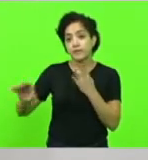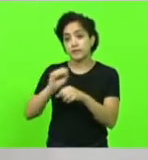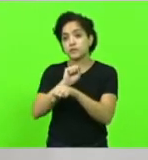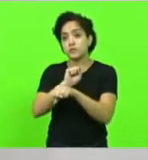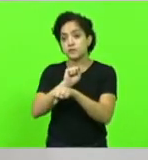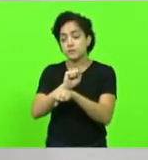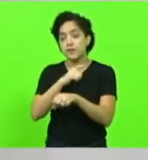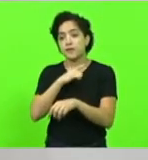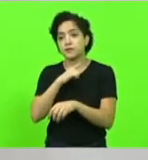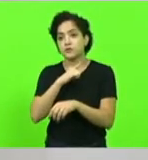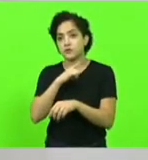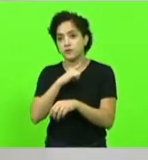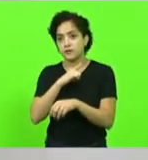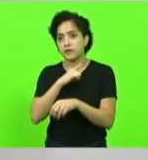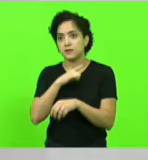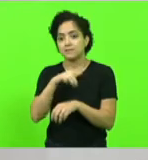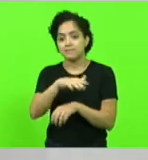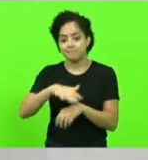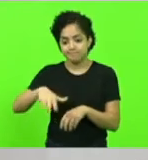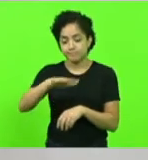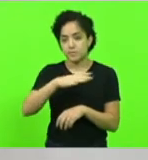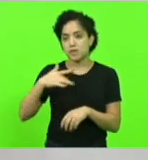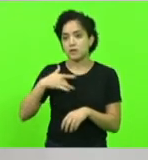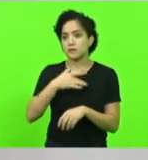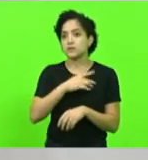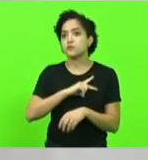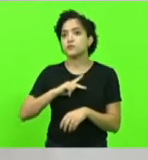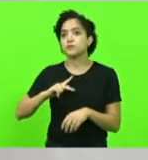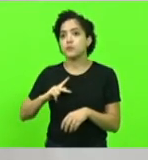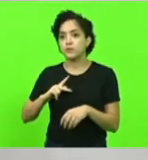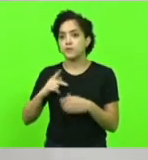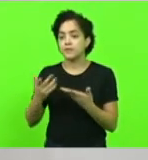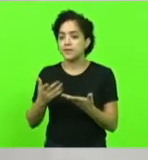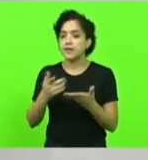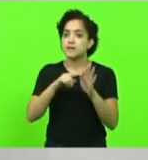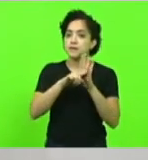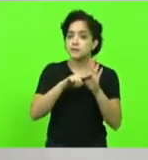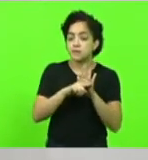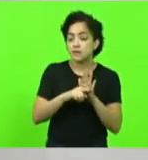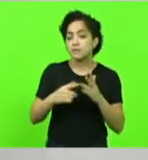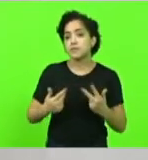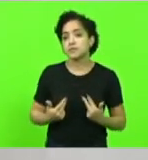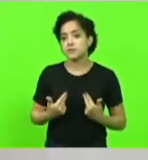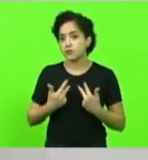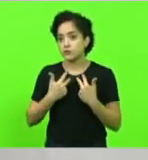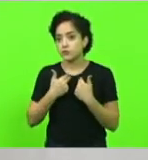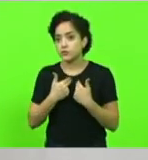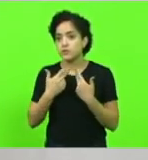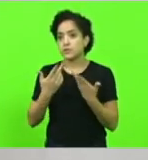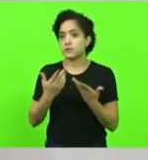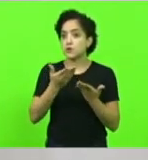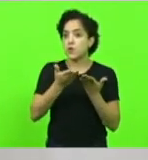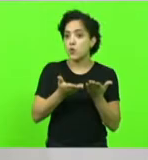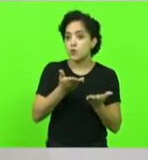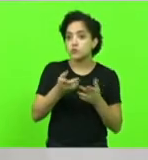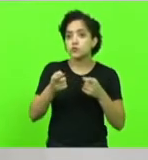nós temos na área da saúde pública, para exames, cirurgias, consultas,